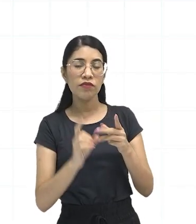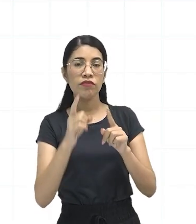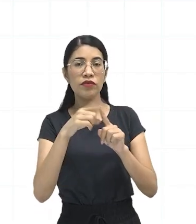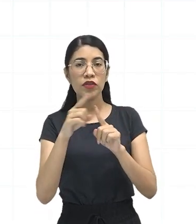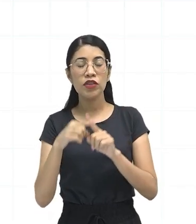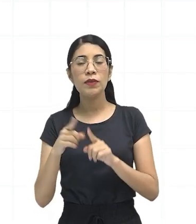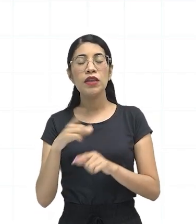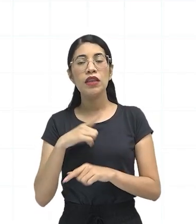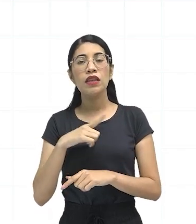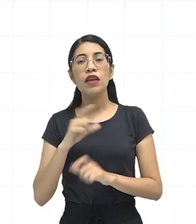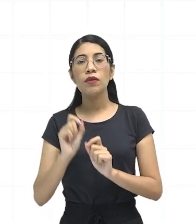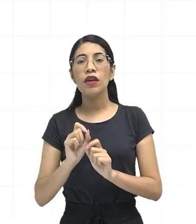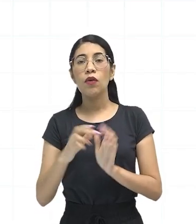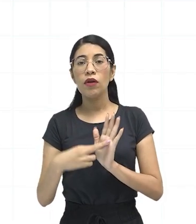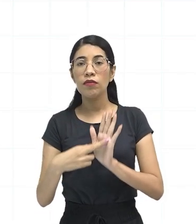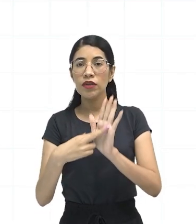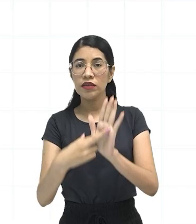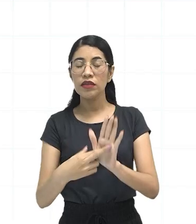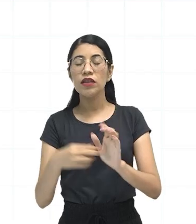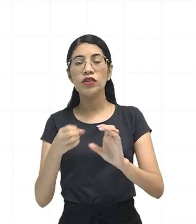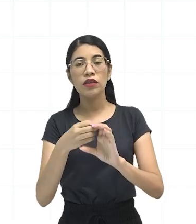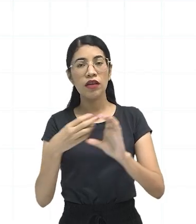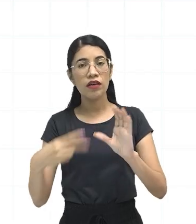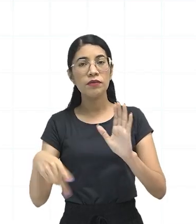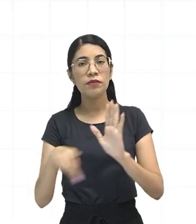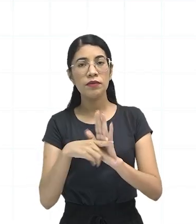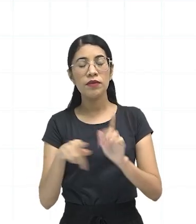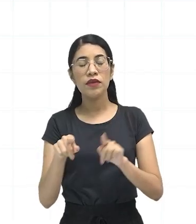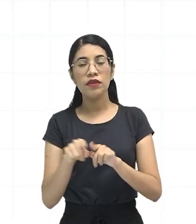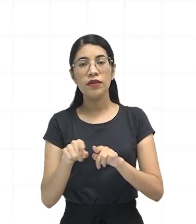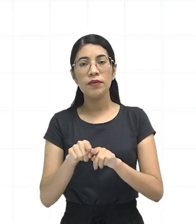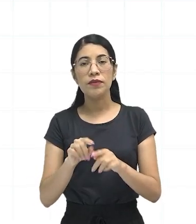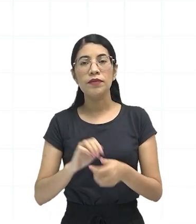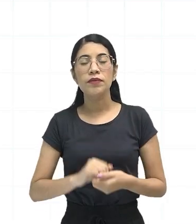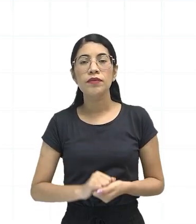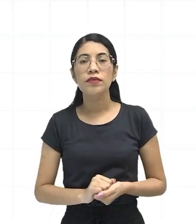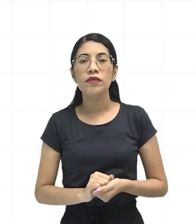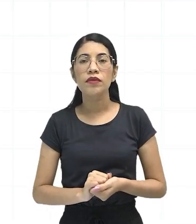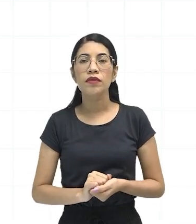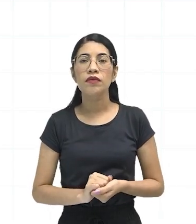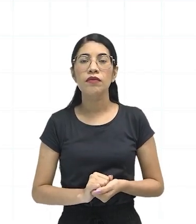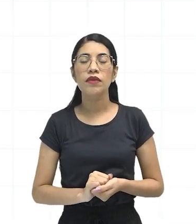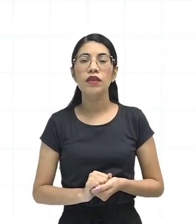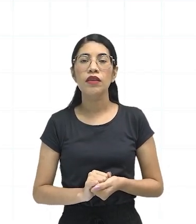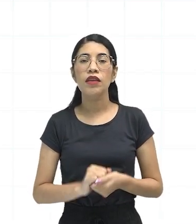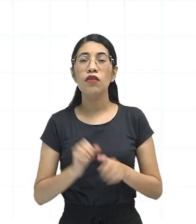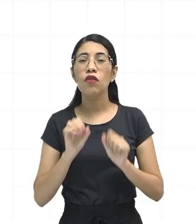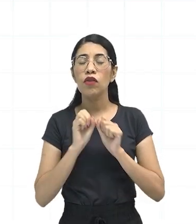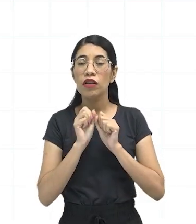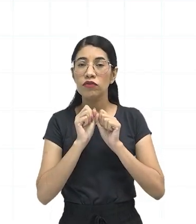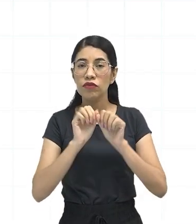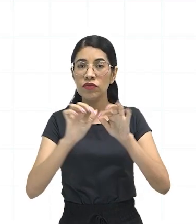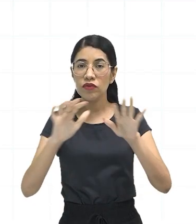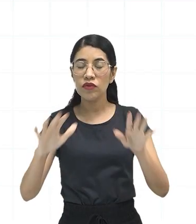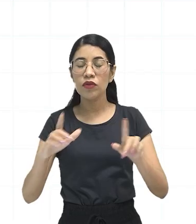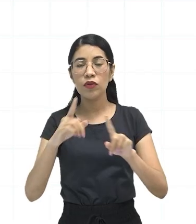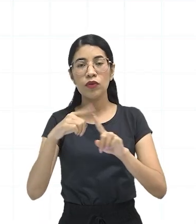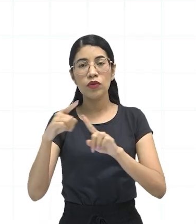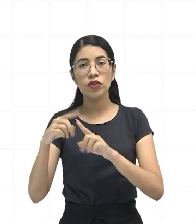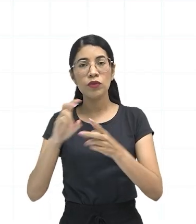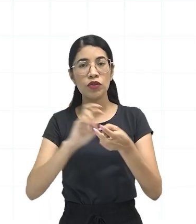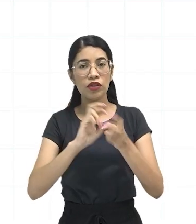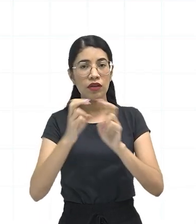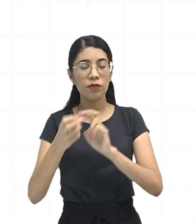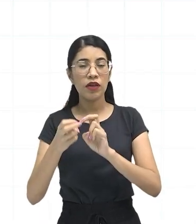capoeiras, ela tem ali as suas próprias características e tem um representante, que foi o que difundiu esse estilo